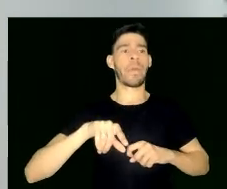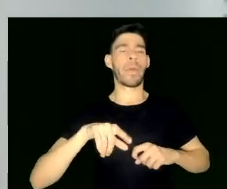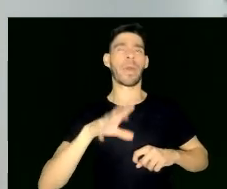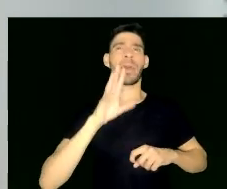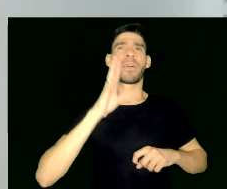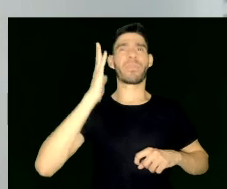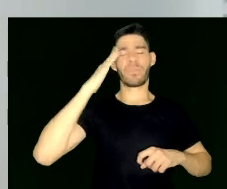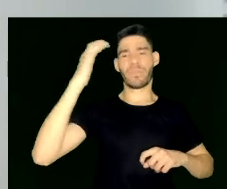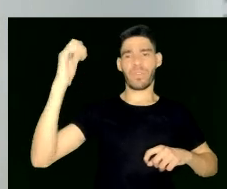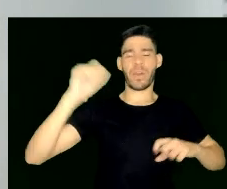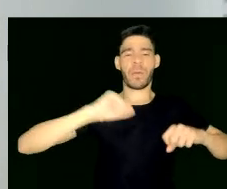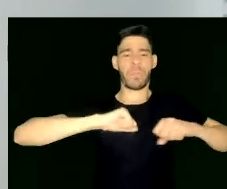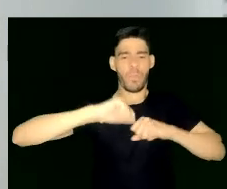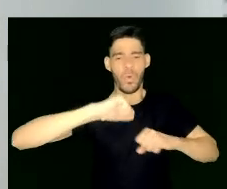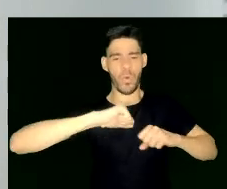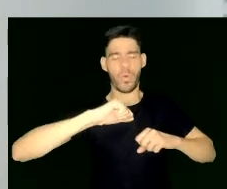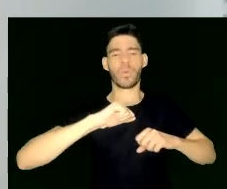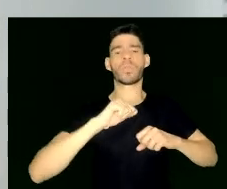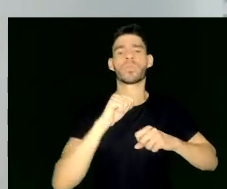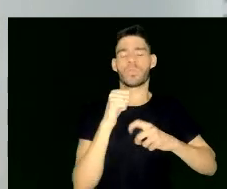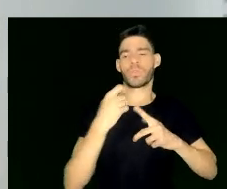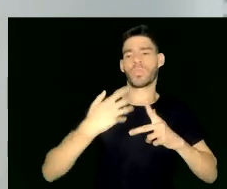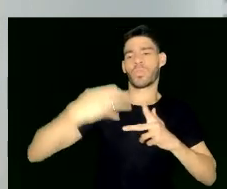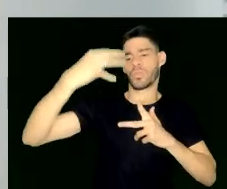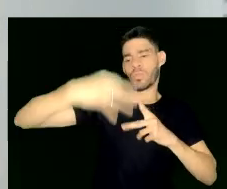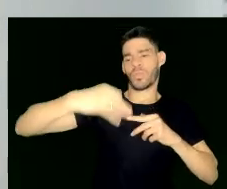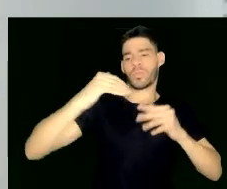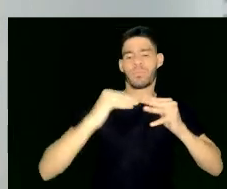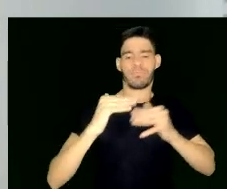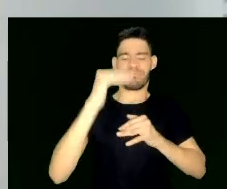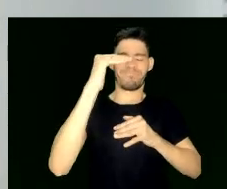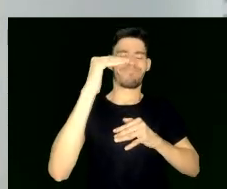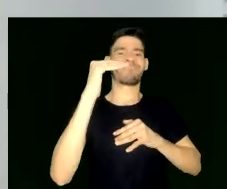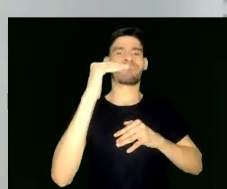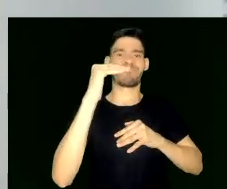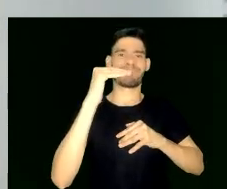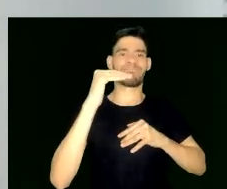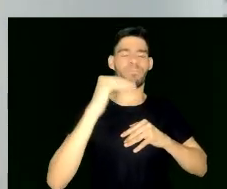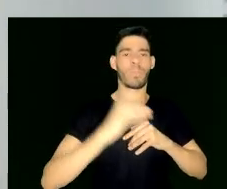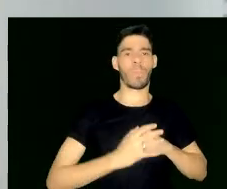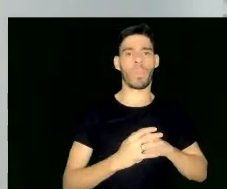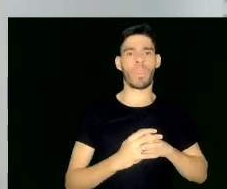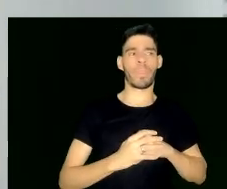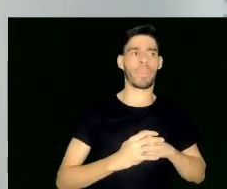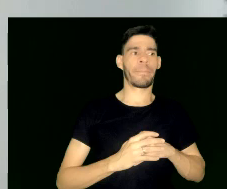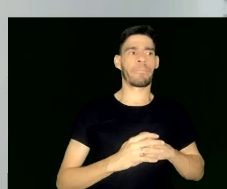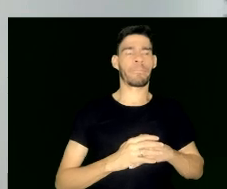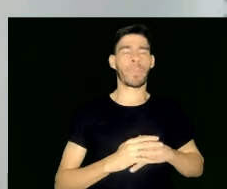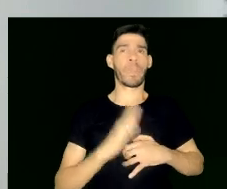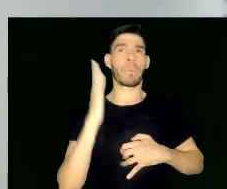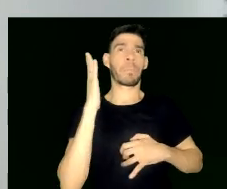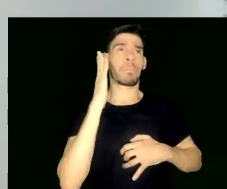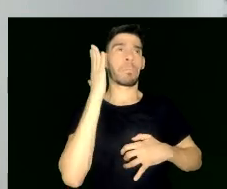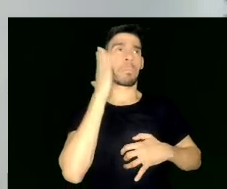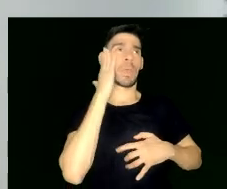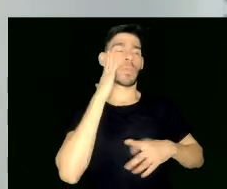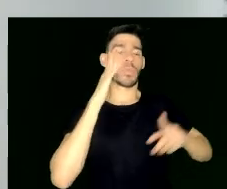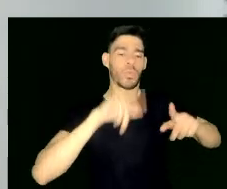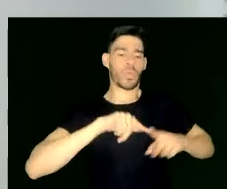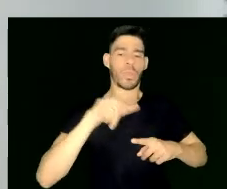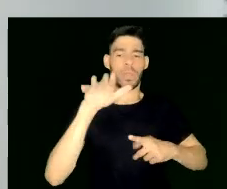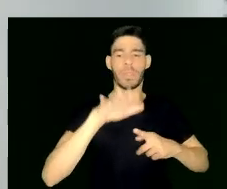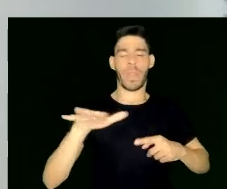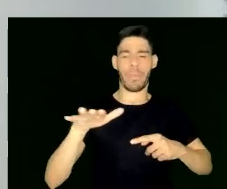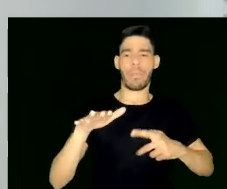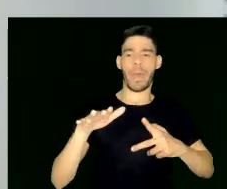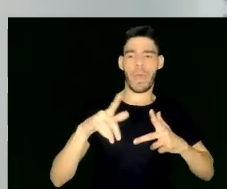são muito conhecidos, o ativismo judicial, aquela disfuncionalidade, o intérprete, o aplicador